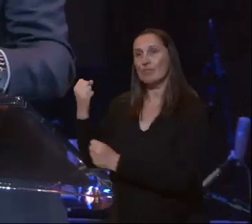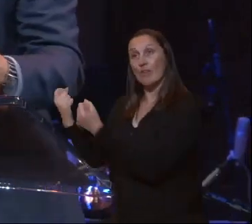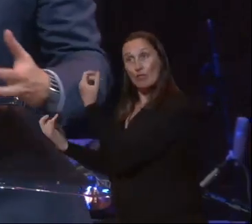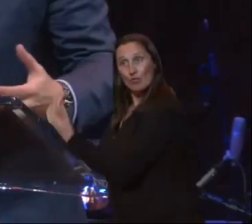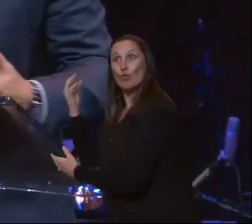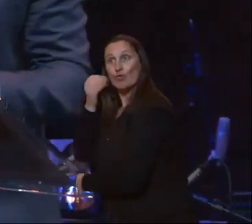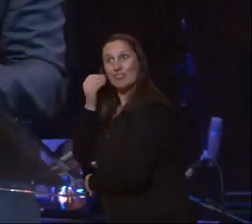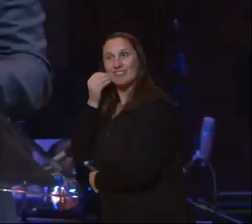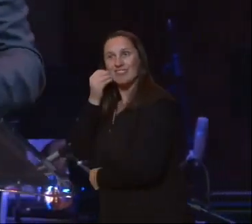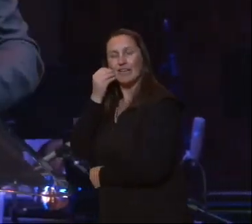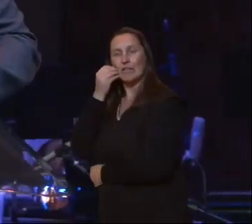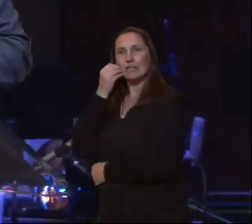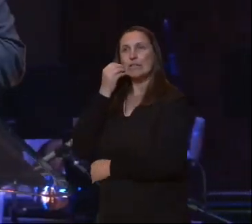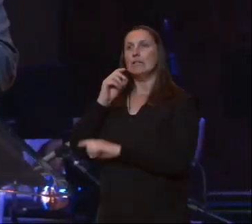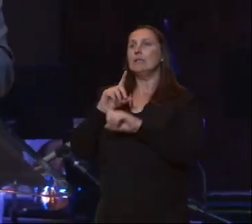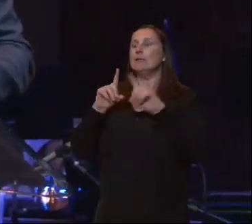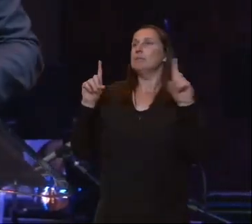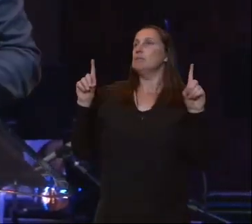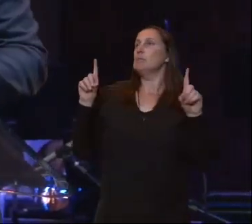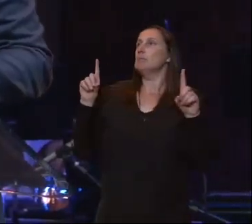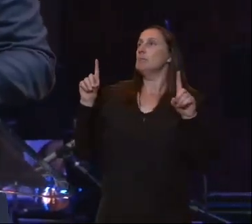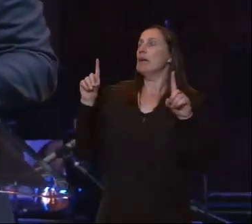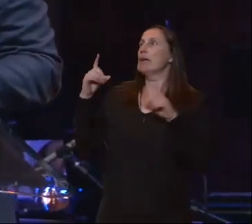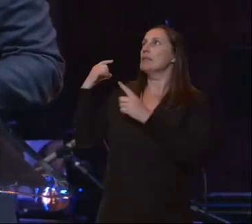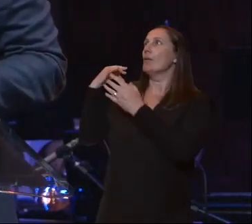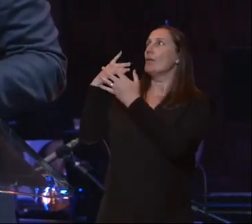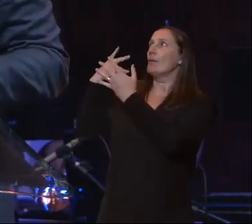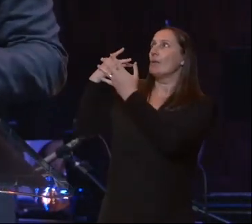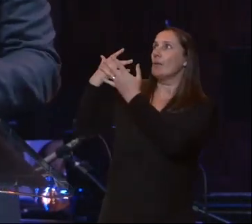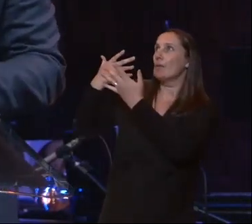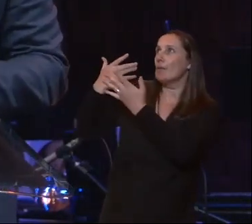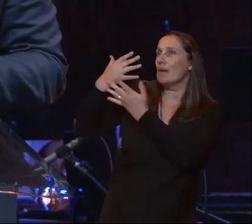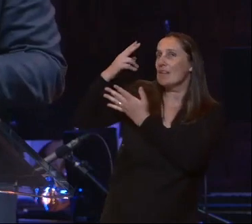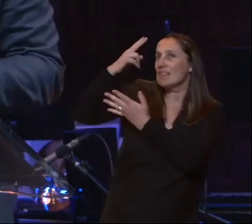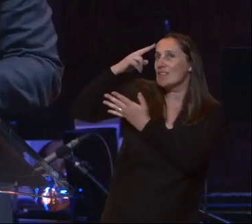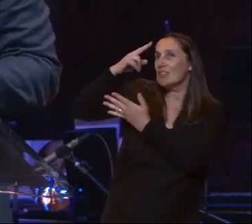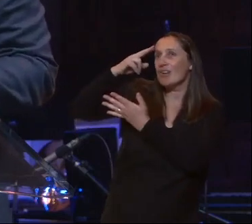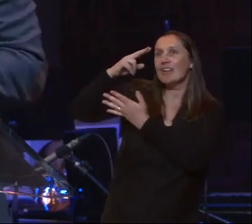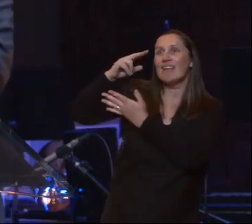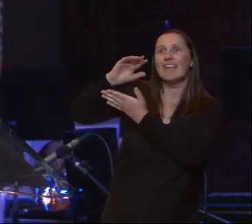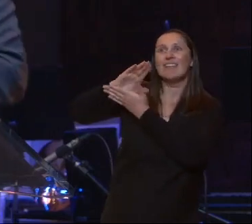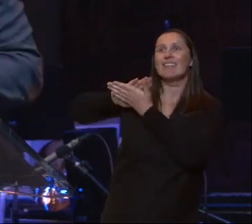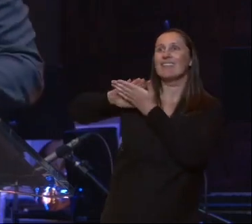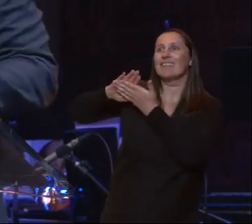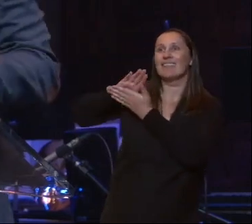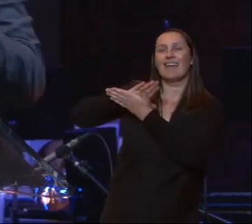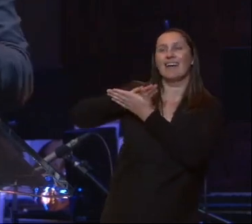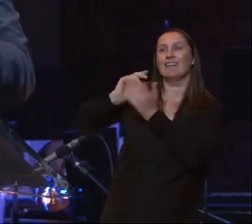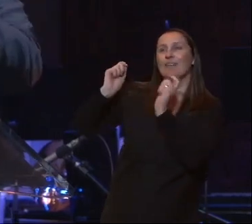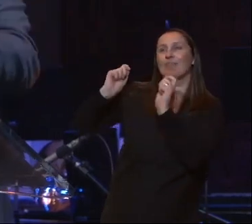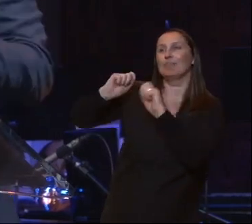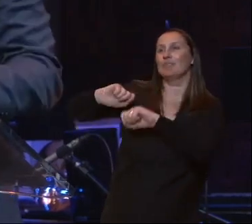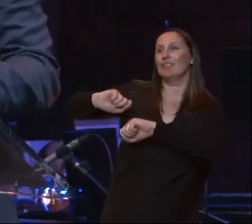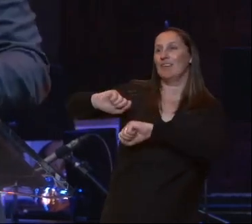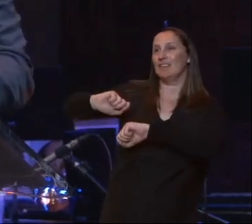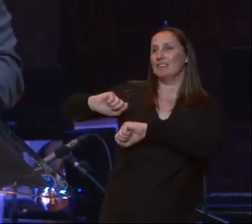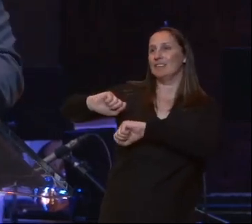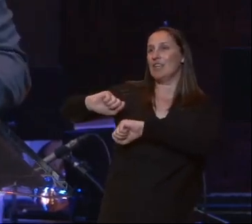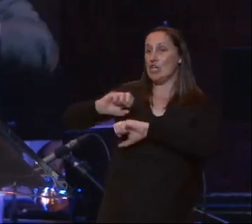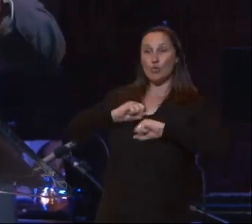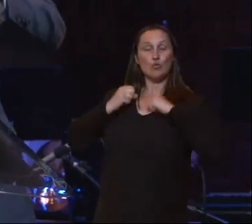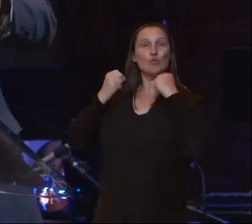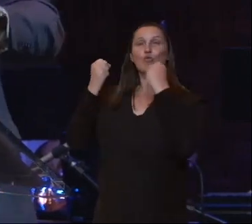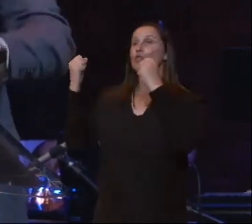a sensação, olhando a história, é que não havia nada que ela pudesse fazer. Nenhum esforço